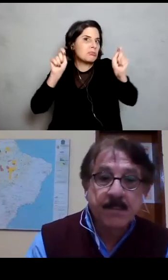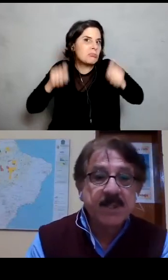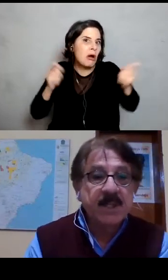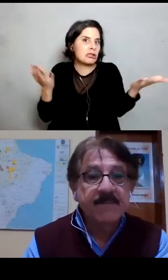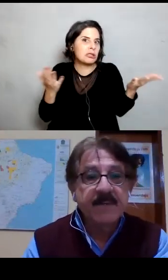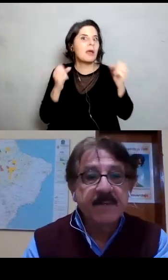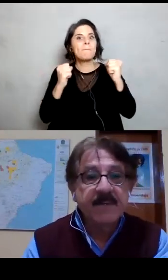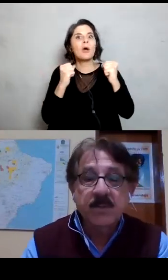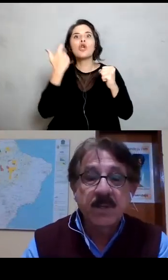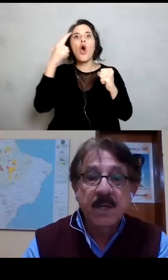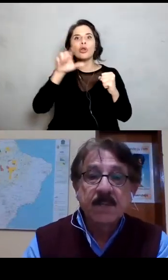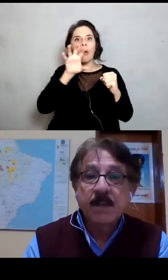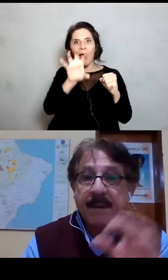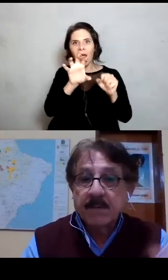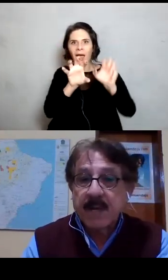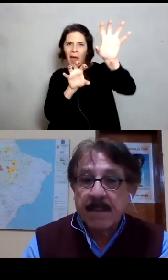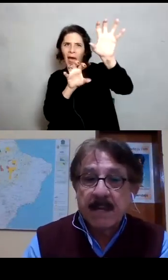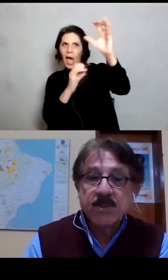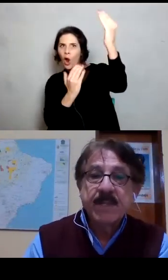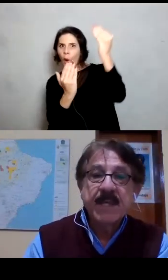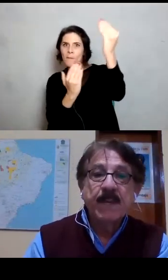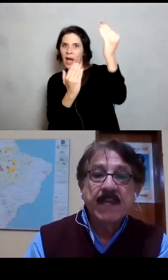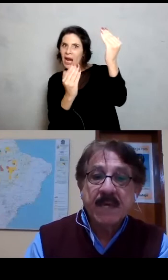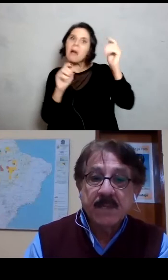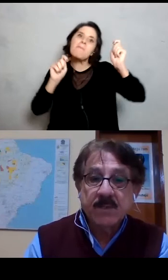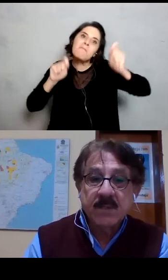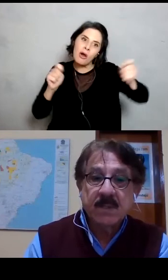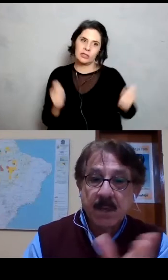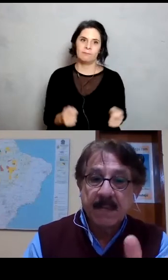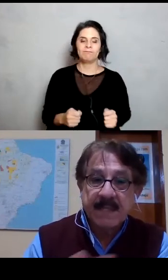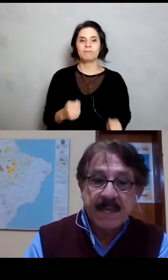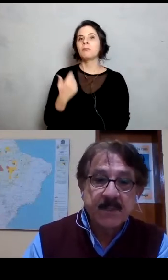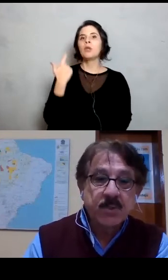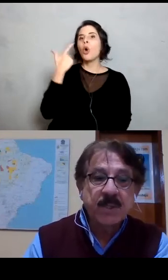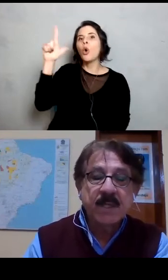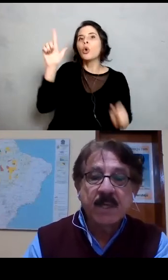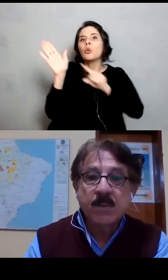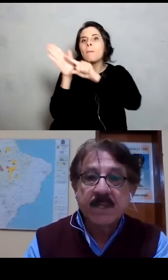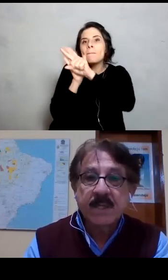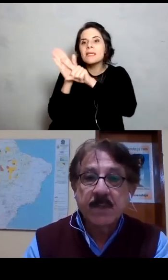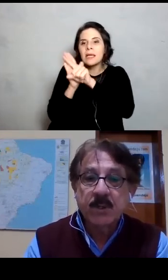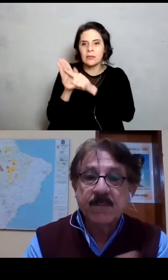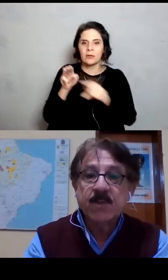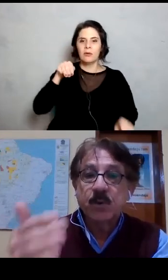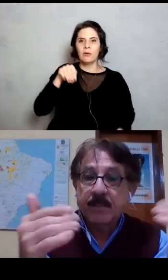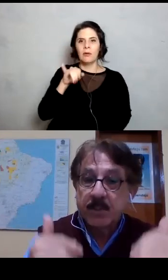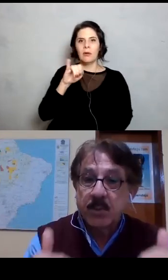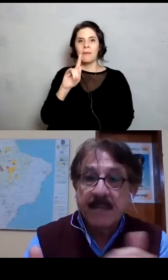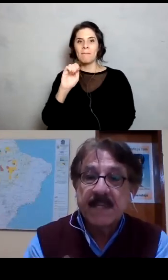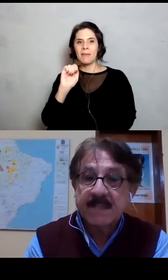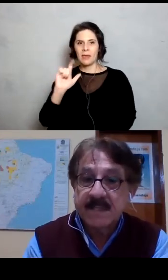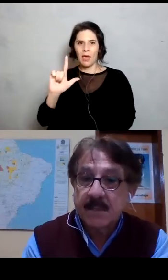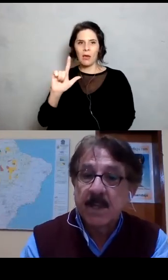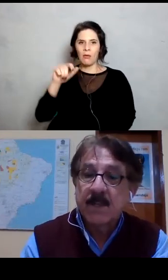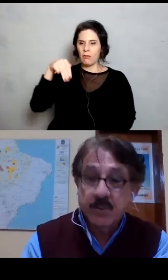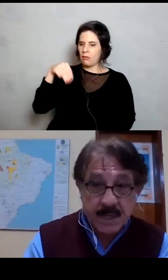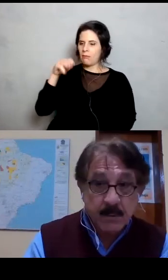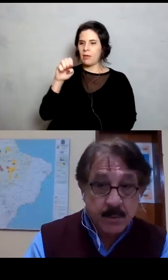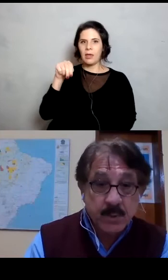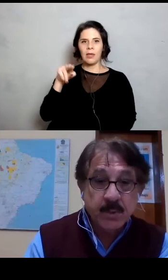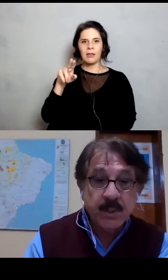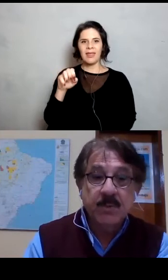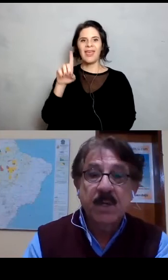comparar, eu podia fazer isso. Então, ele pega um trabalho de Miguel Menendez, uma tese de 81, 82, mas sobre documentação